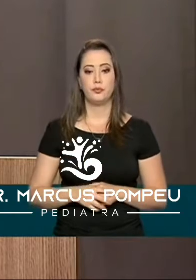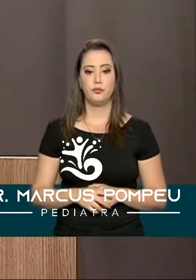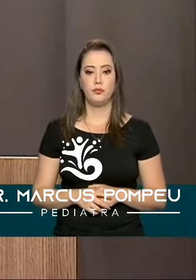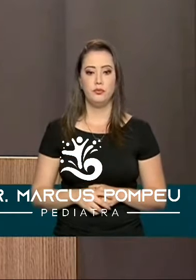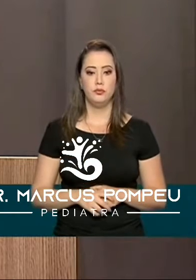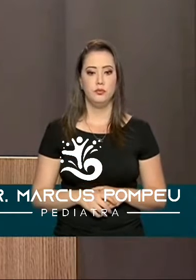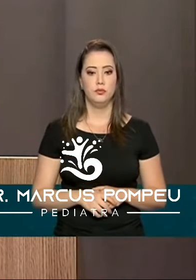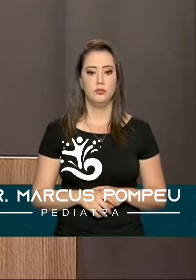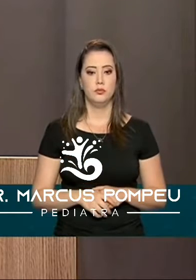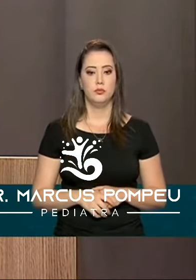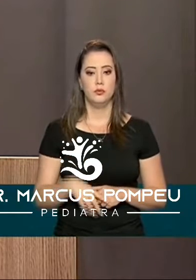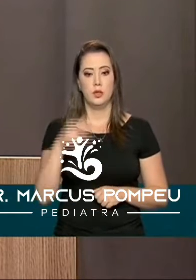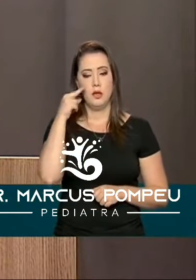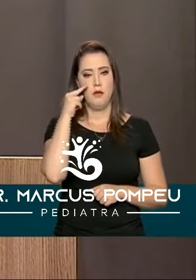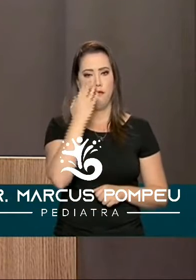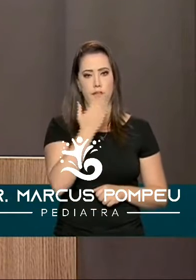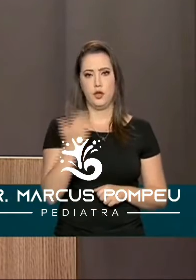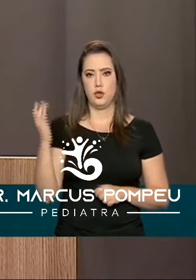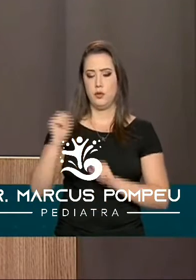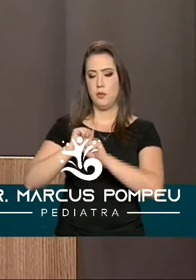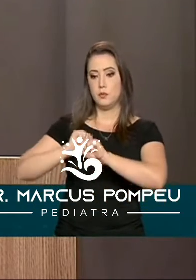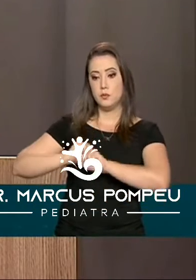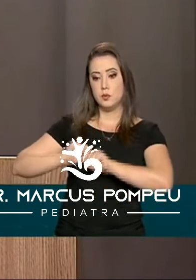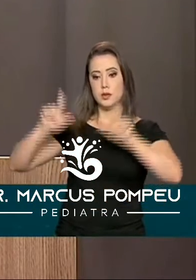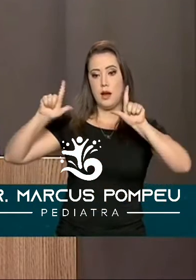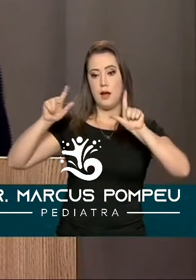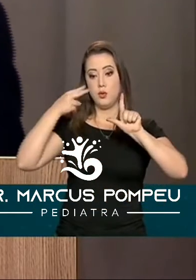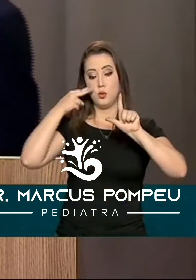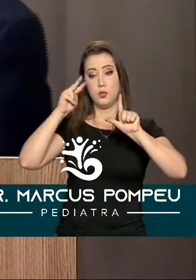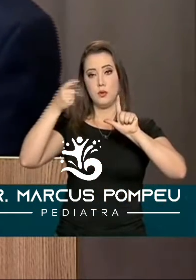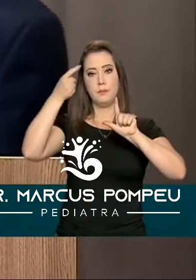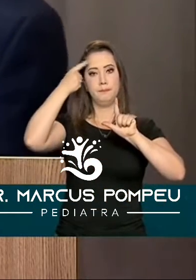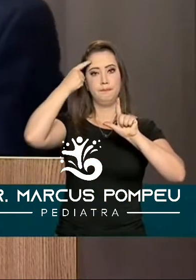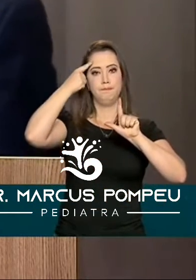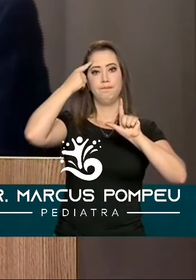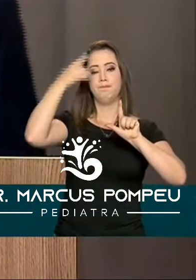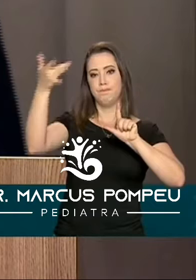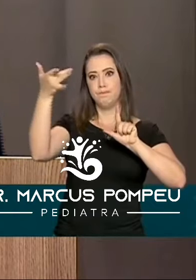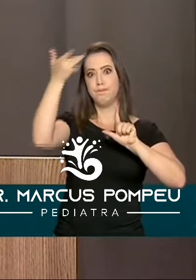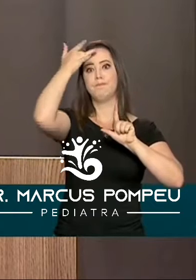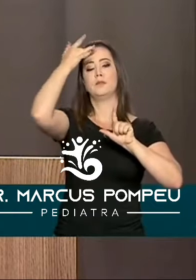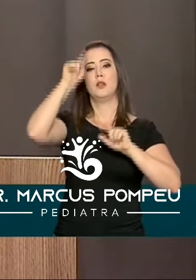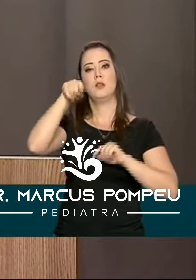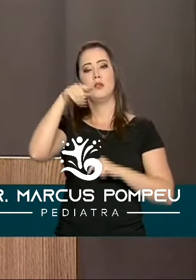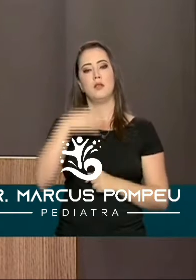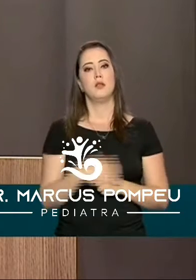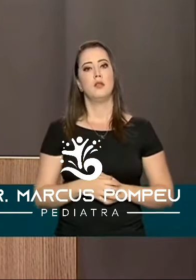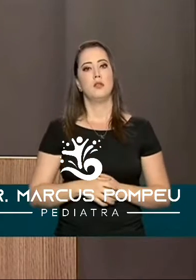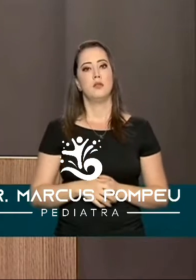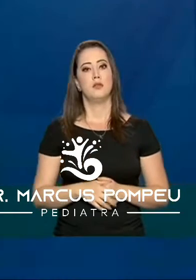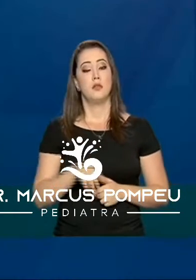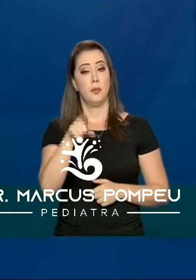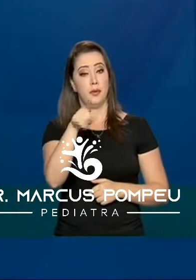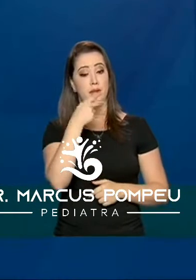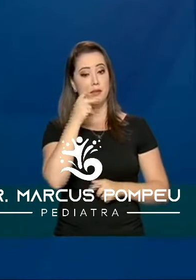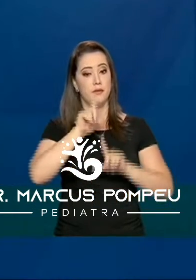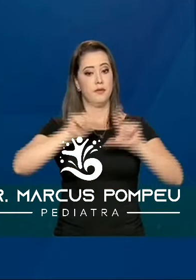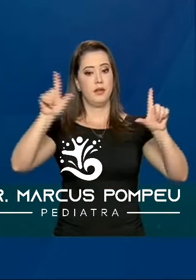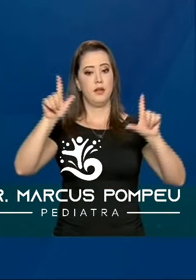Eu quero que você fique com esse slide na sua cabeça quando você voltar para sua casa. Porque esse slide diz muito, uma criança não pode ser um experimento.